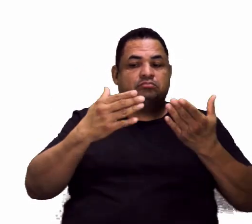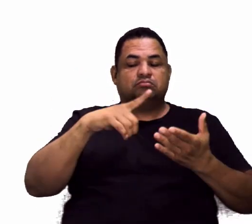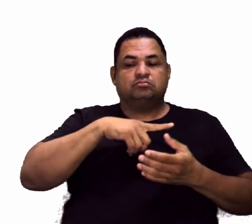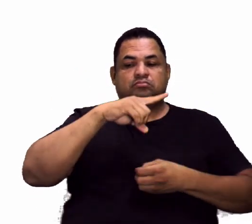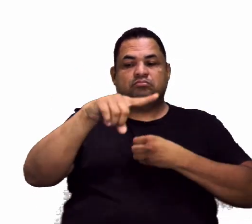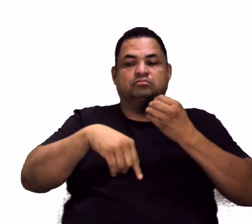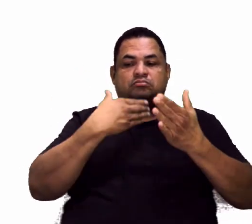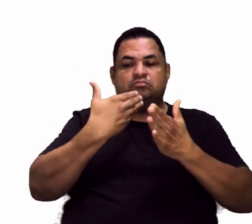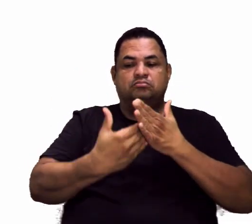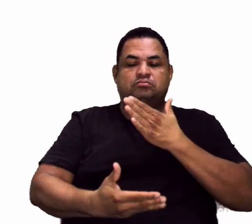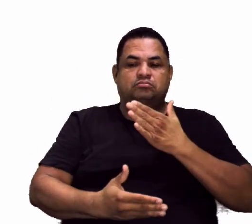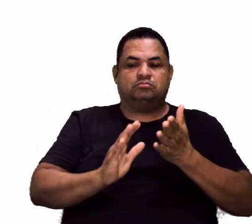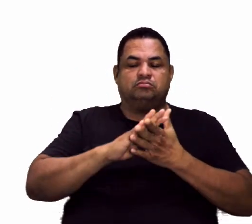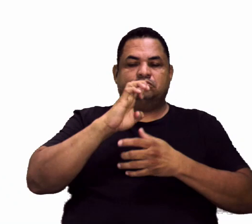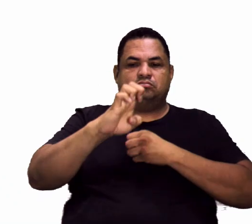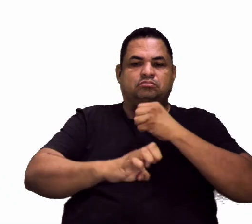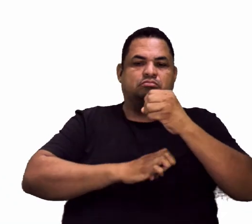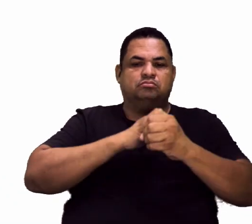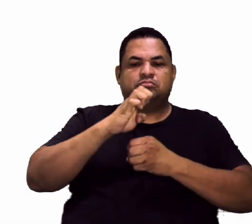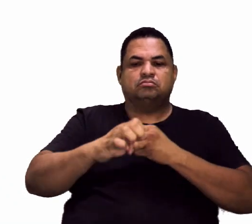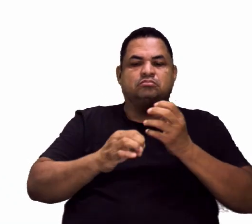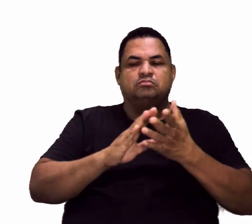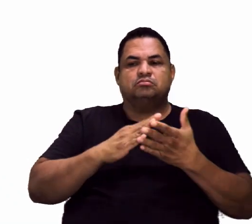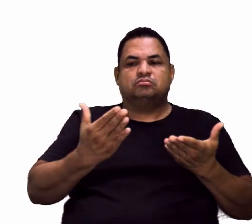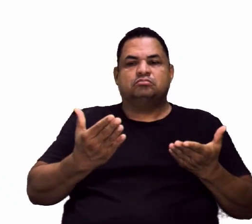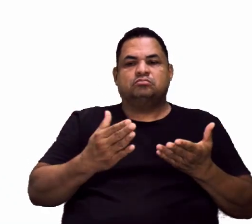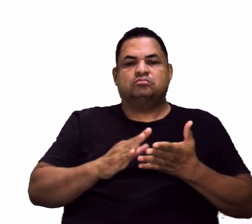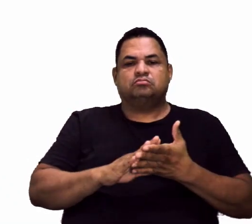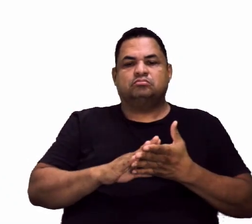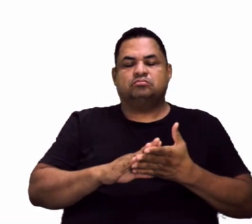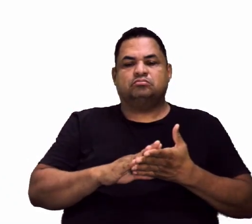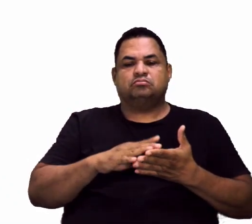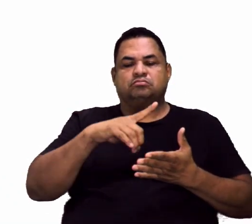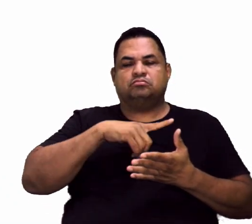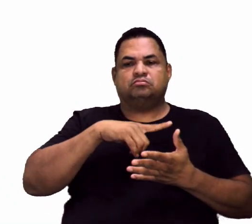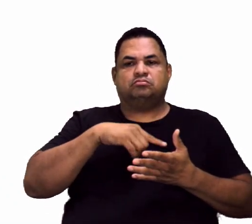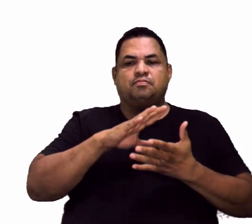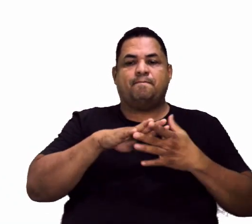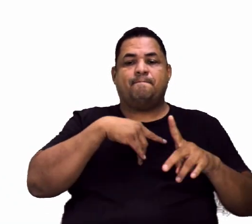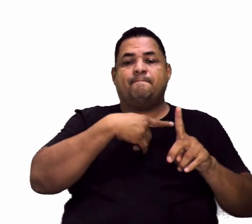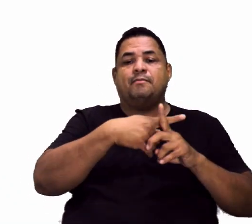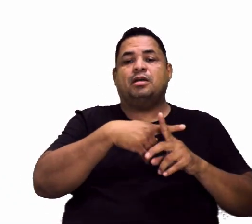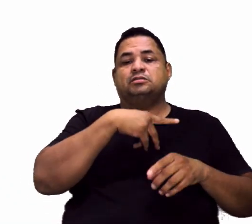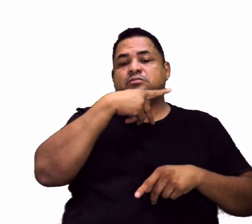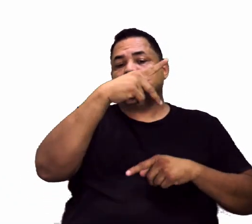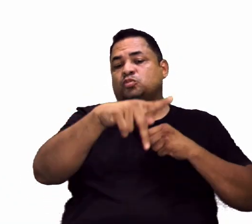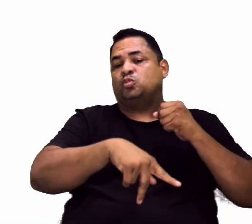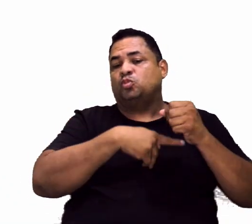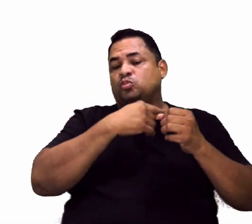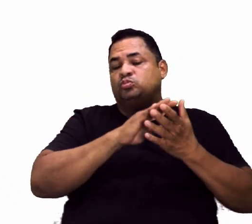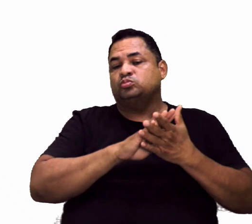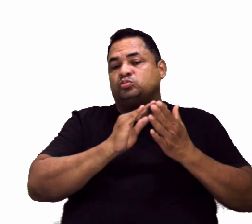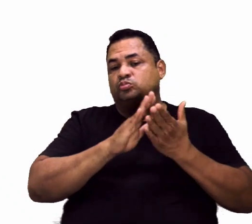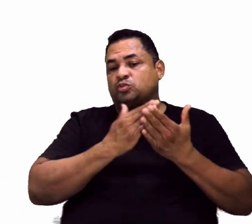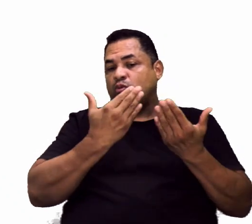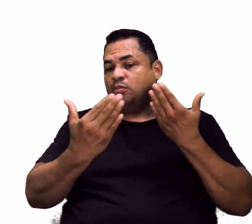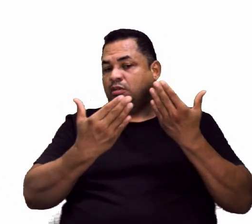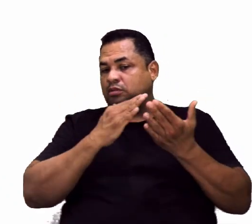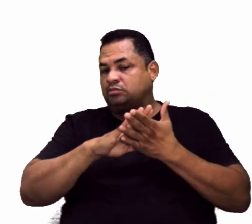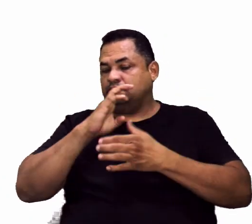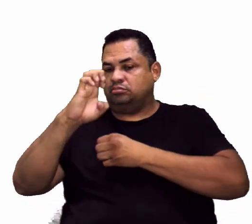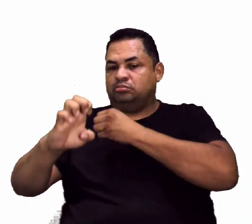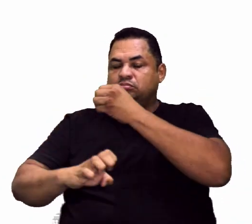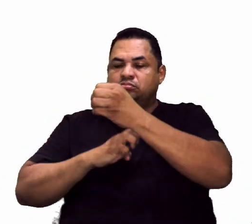átomo perde elétrons, ficando com mais prótons que elétrons. Aqui trata-se de quê? De